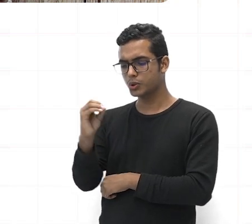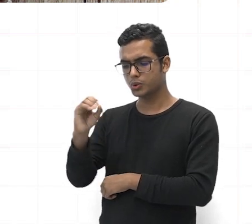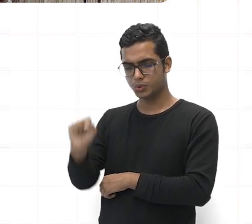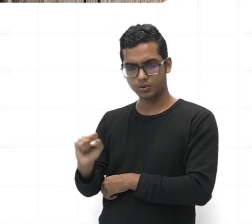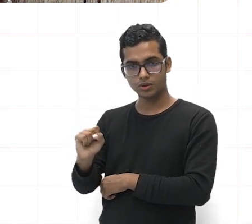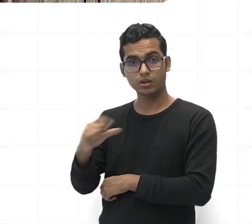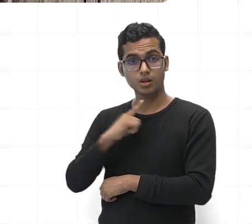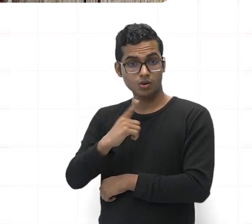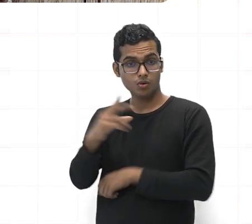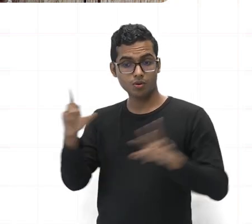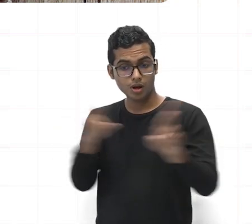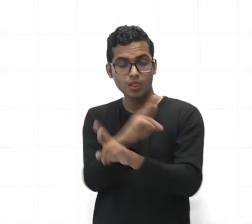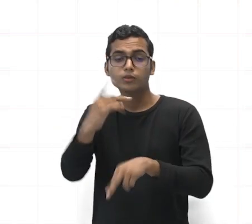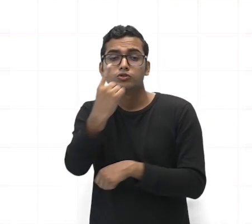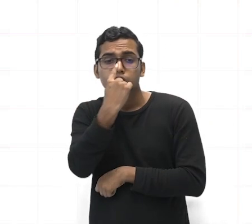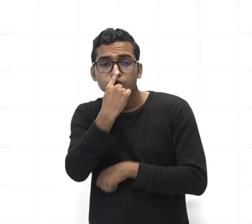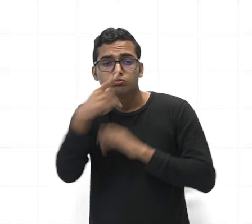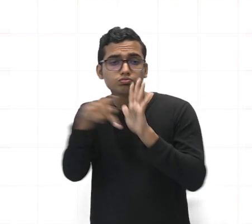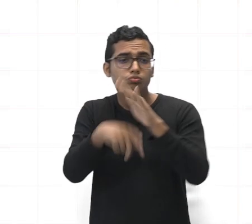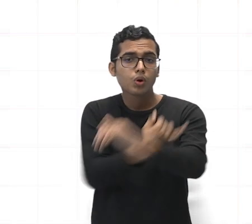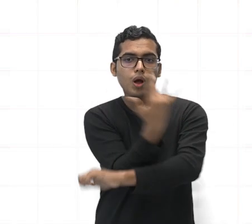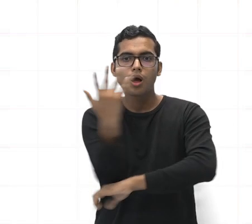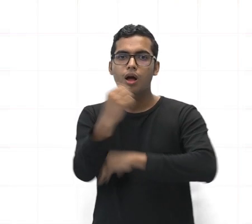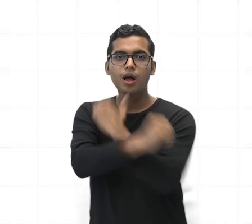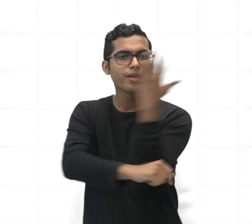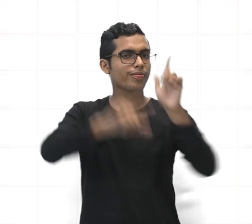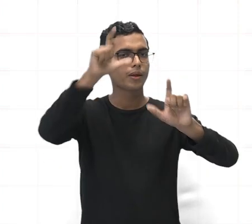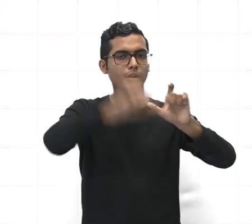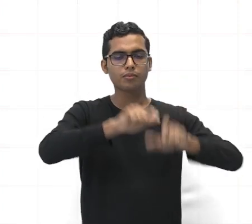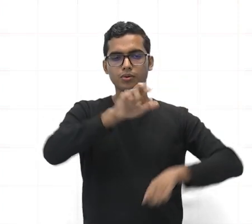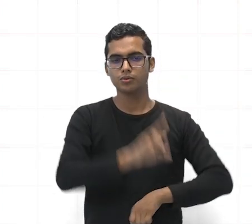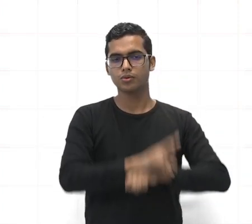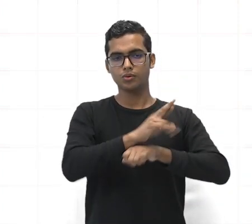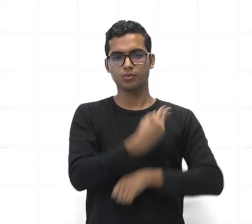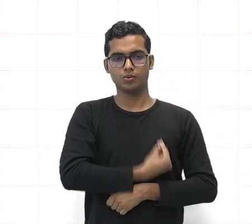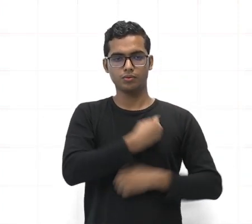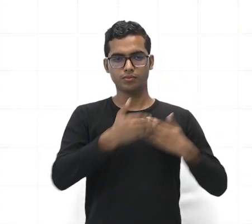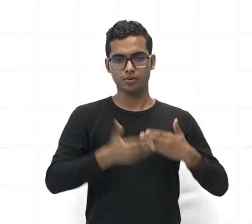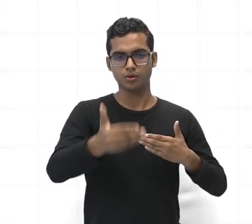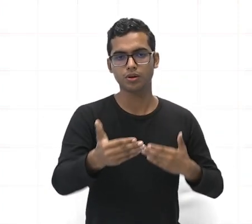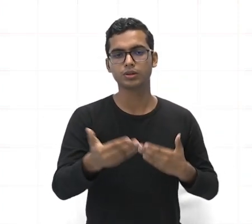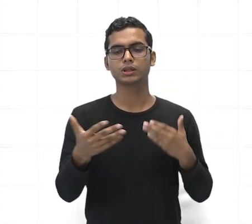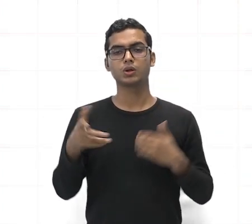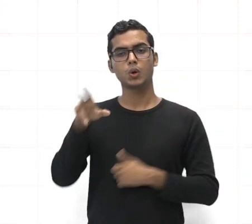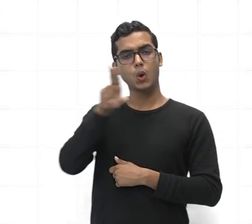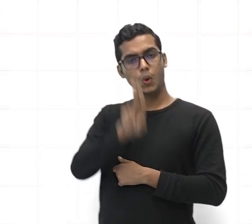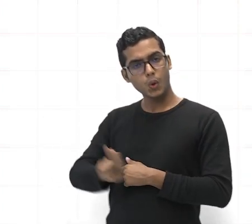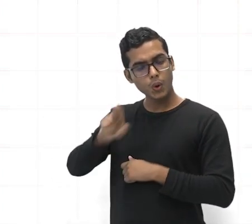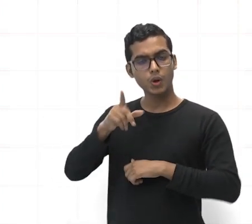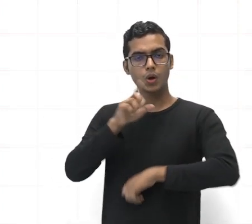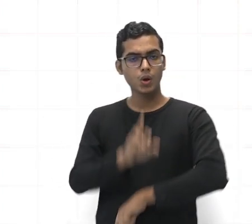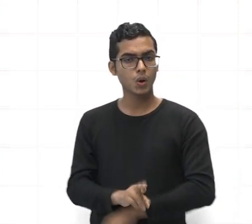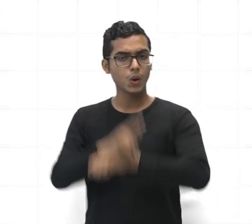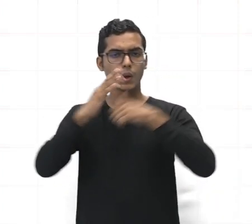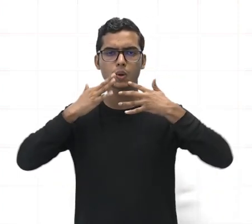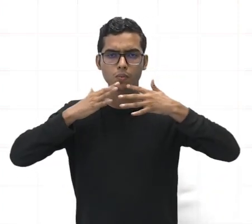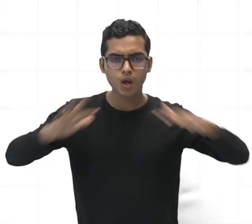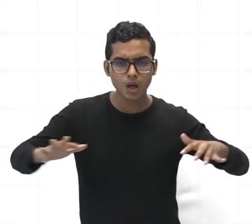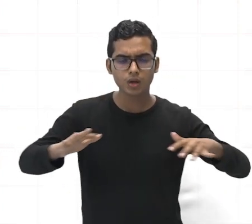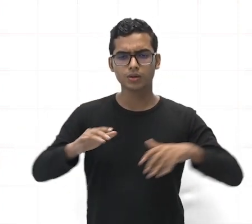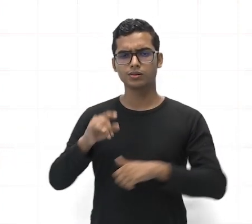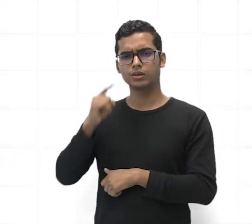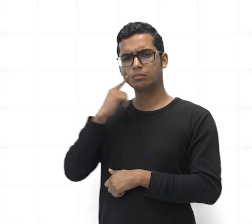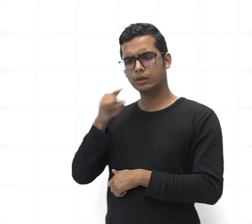dependem diretamente dos recursos naturais para a sua sobrevivência. Mas o fato deles utilizarem não quer dizer que